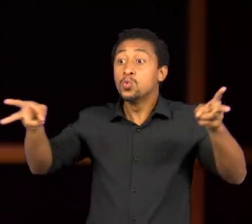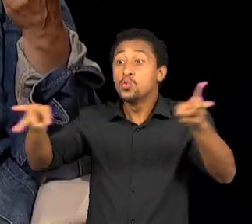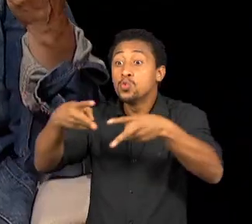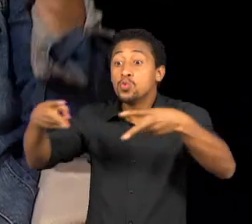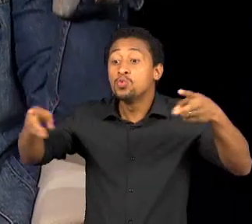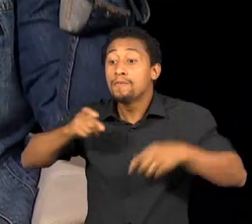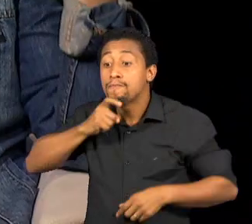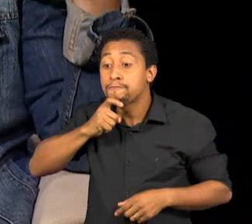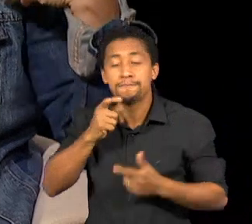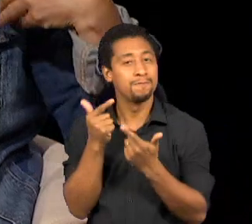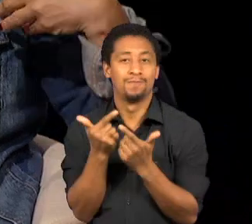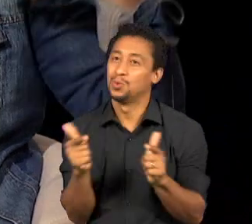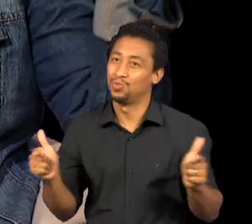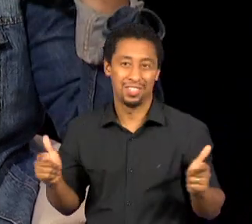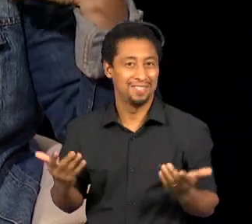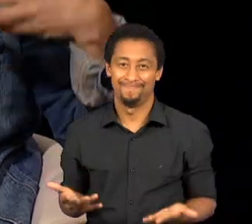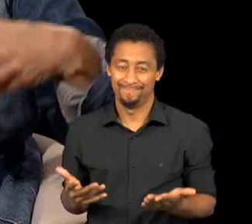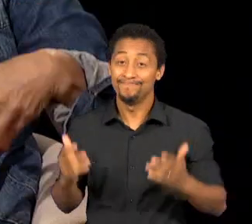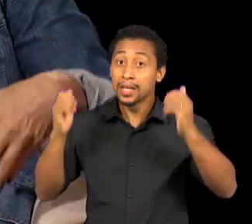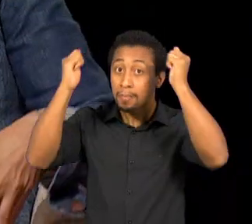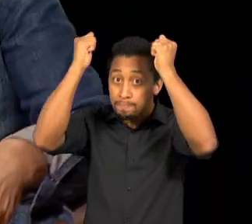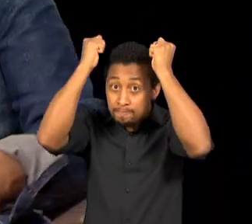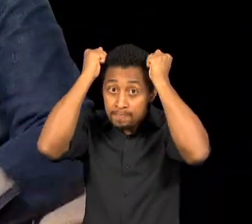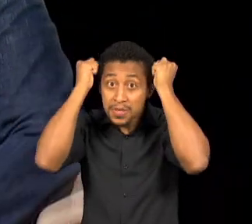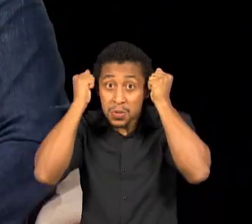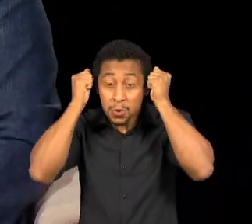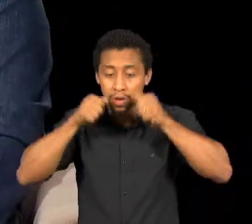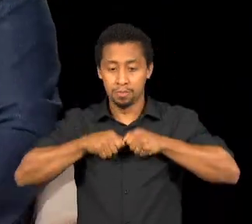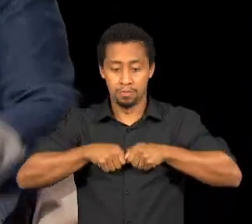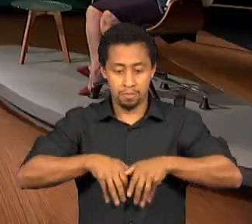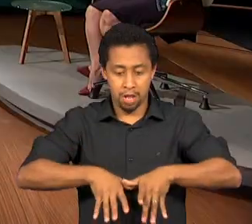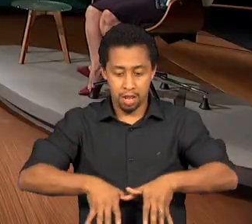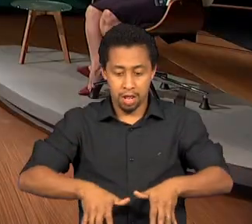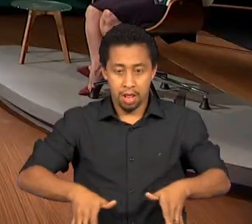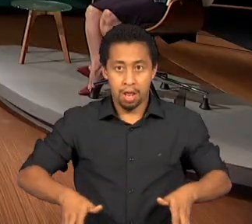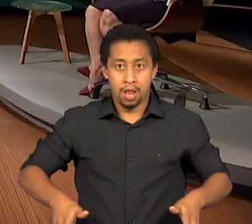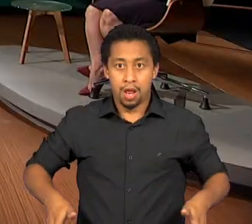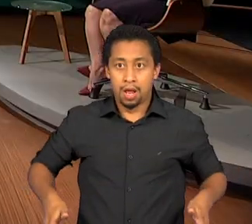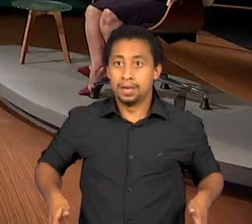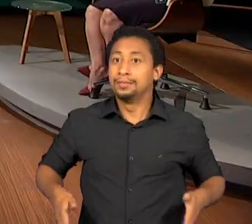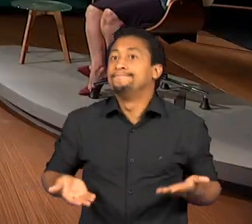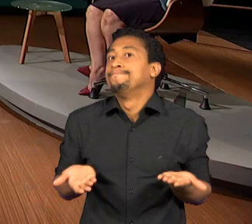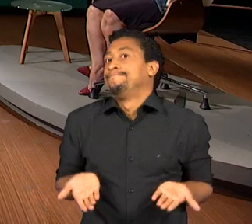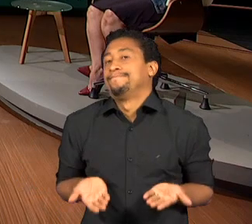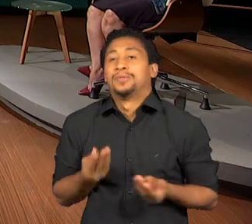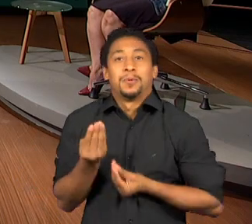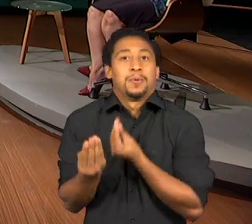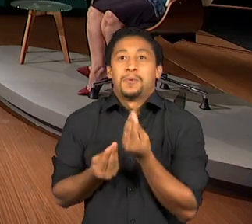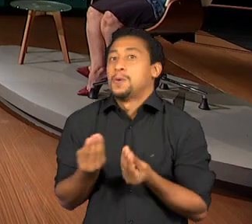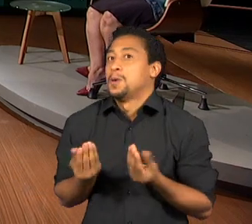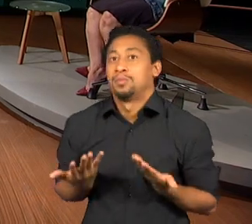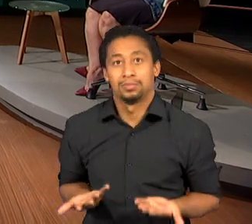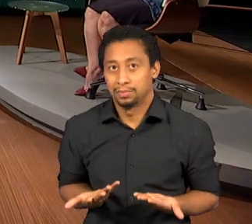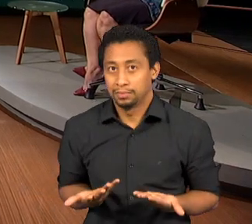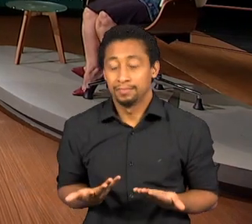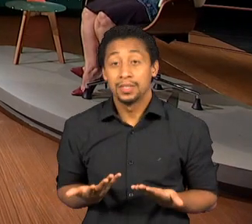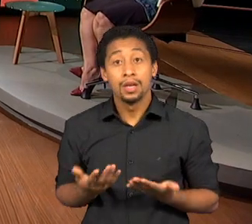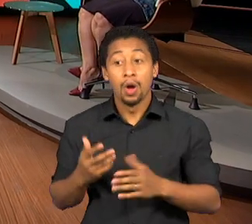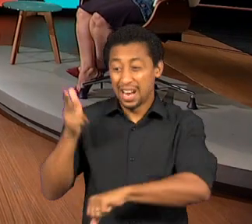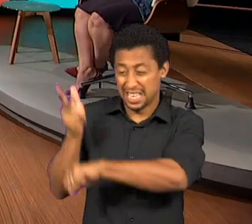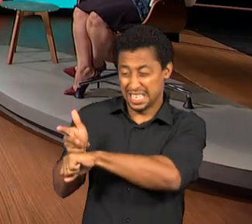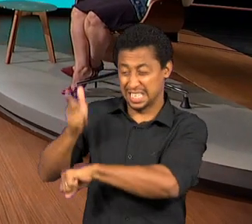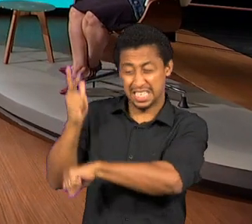Peruca, aqueles vestidos imensos. E então era assim, a gente gravava tipo, sei lá, 20